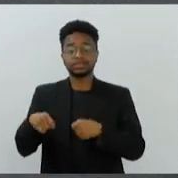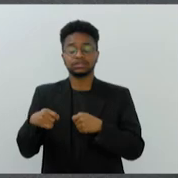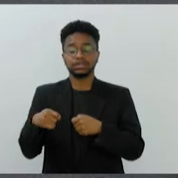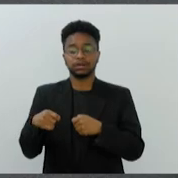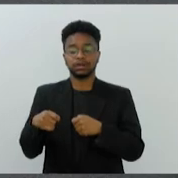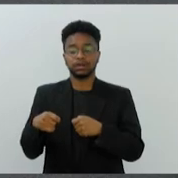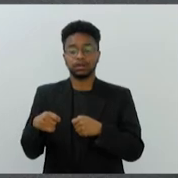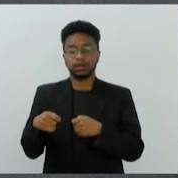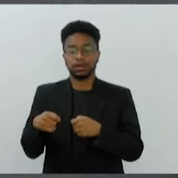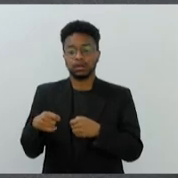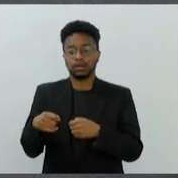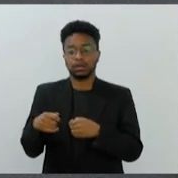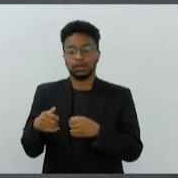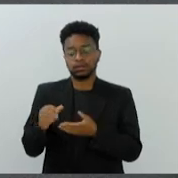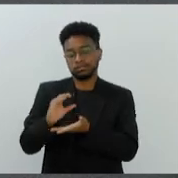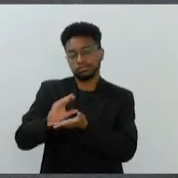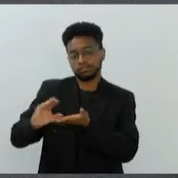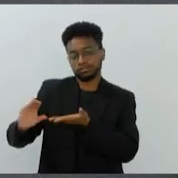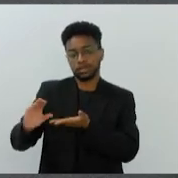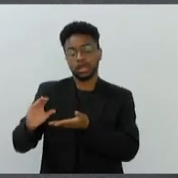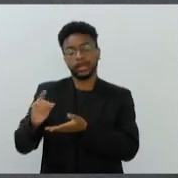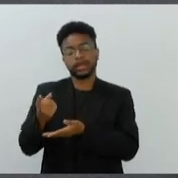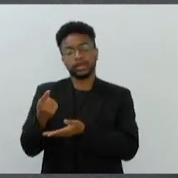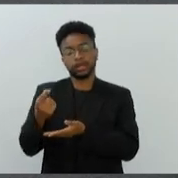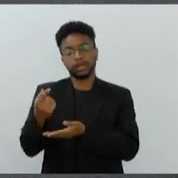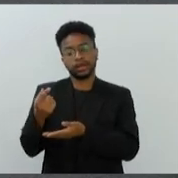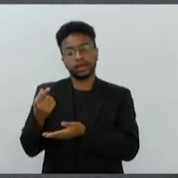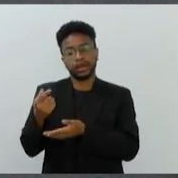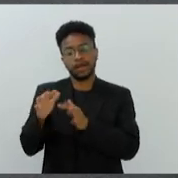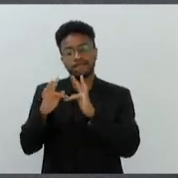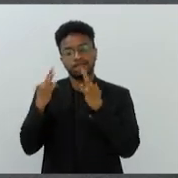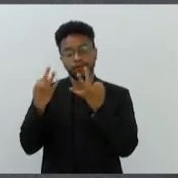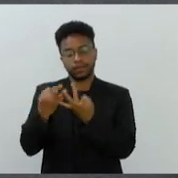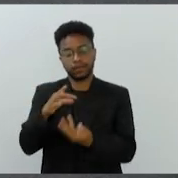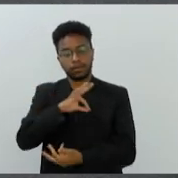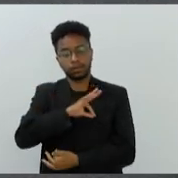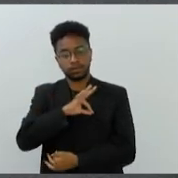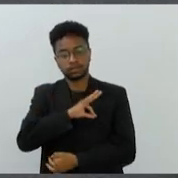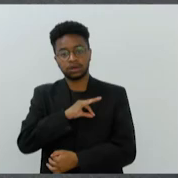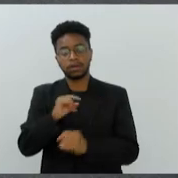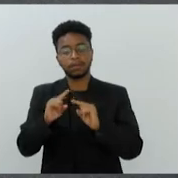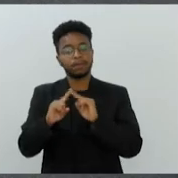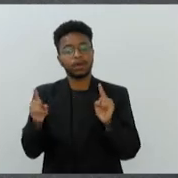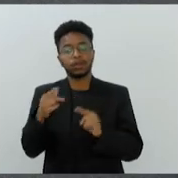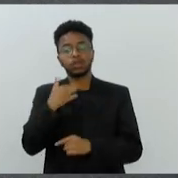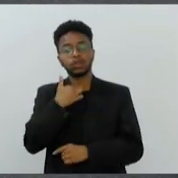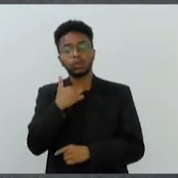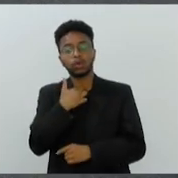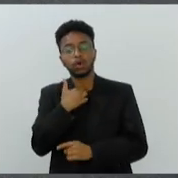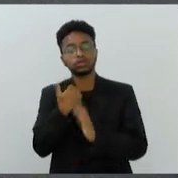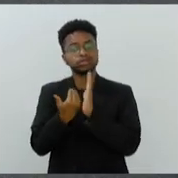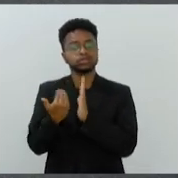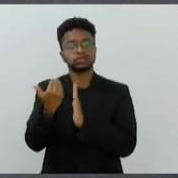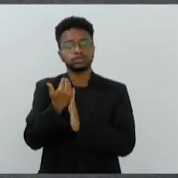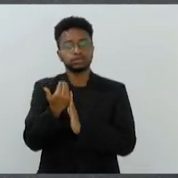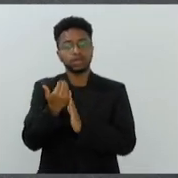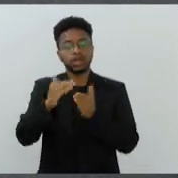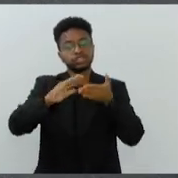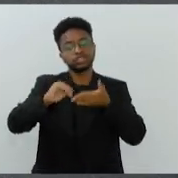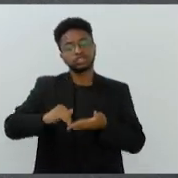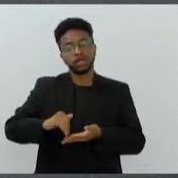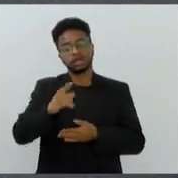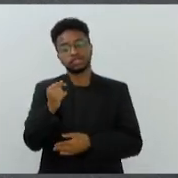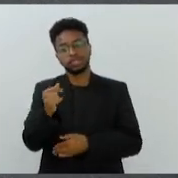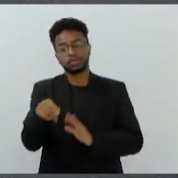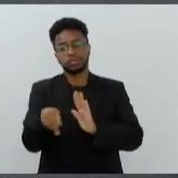atender as famílias dos policiais, mas não pode ser grande a ponto de tirar dinheiro da segurança pública.